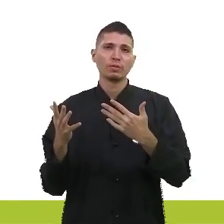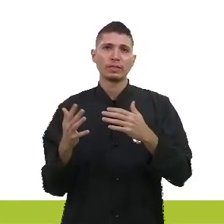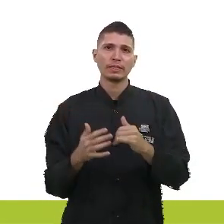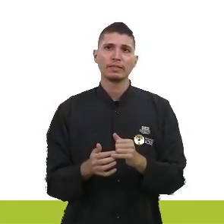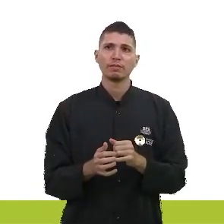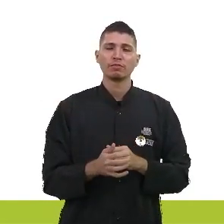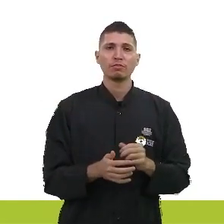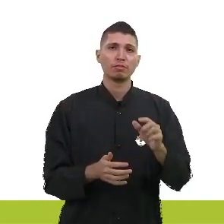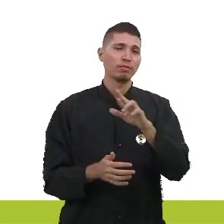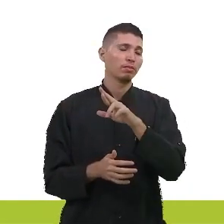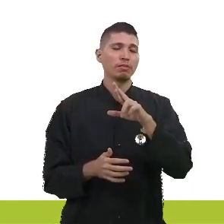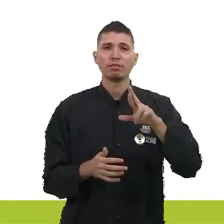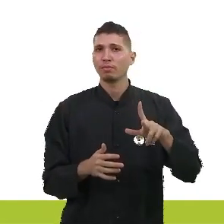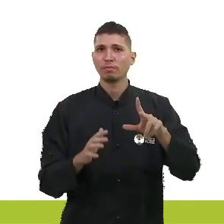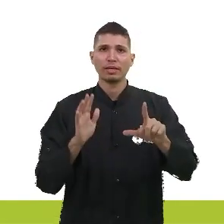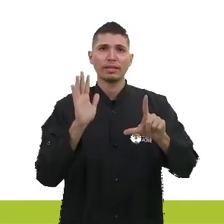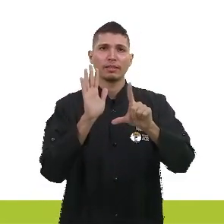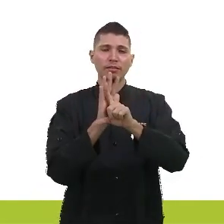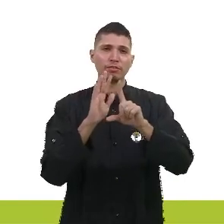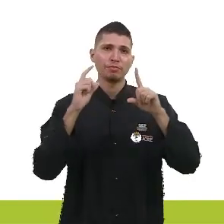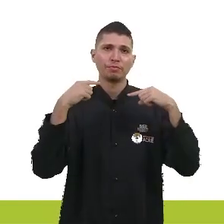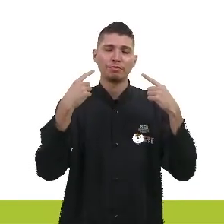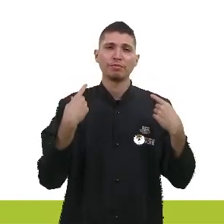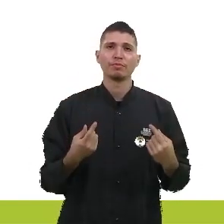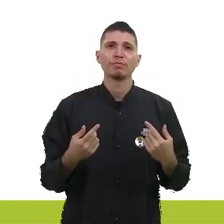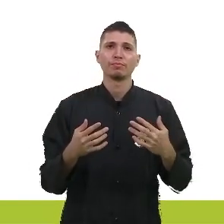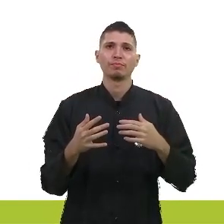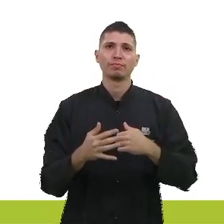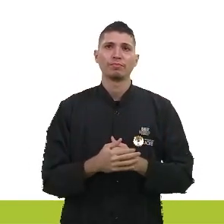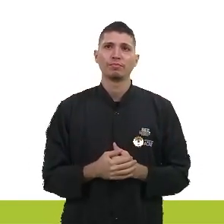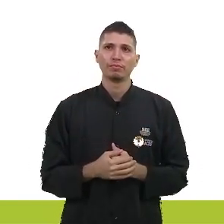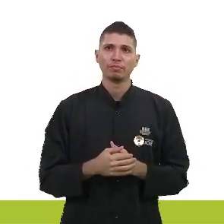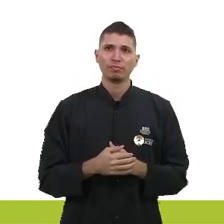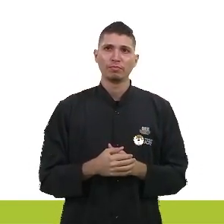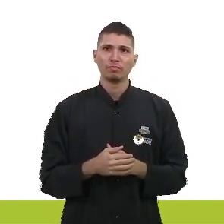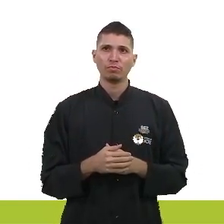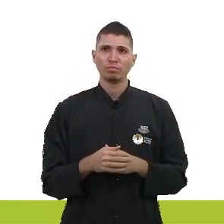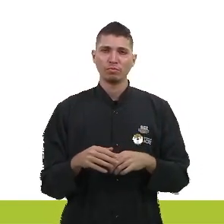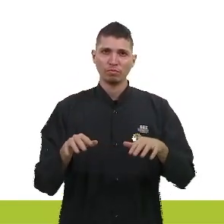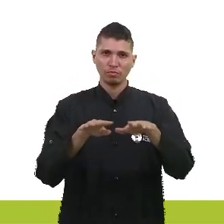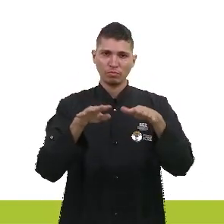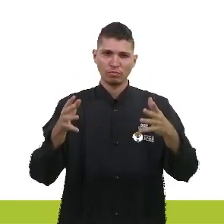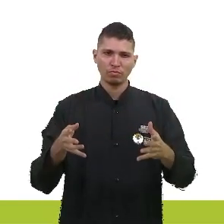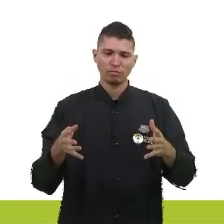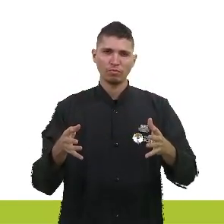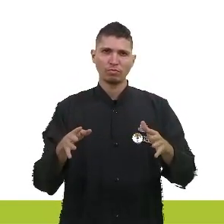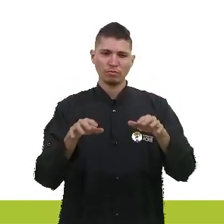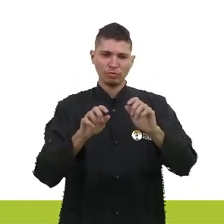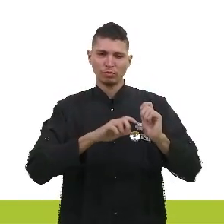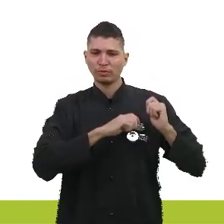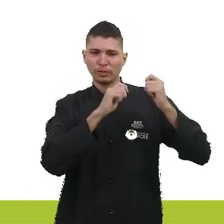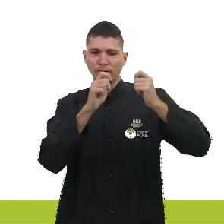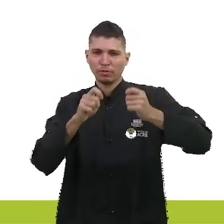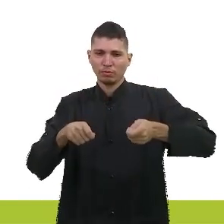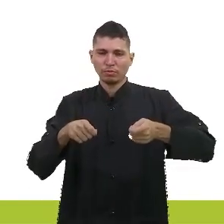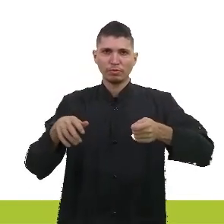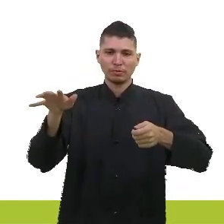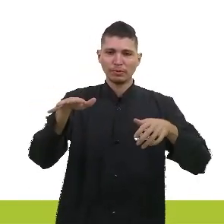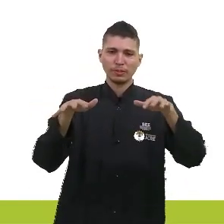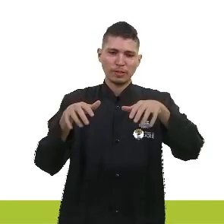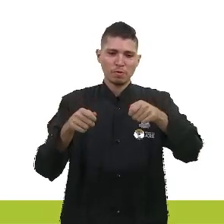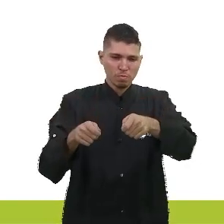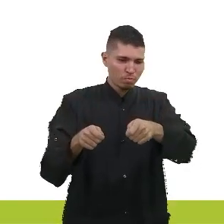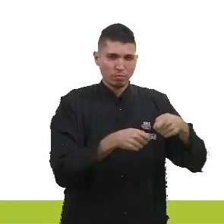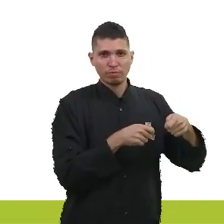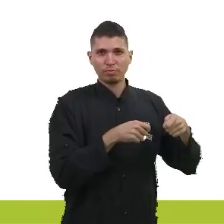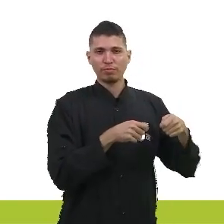primeira lei de Newton? E aí nós temos a letra A. Puxar rapidamente a toalha de uma mesa cheia de objetos. É um exemplozinho que nós